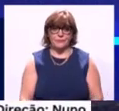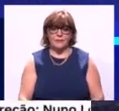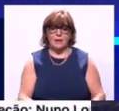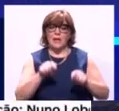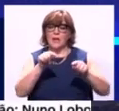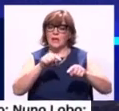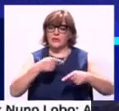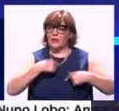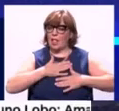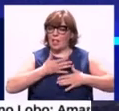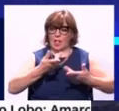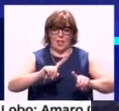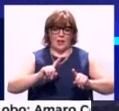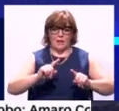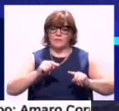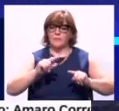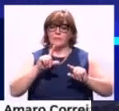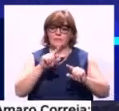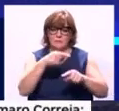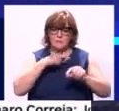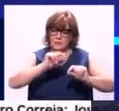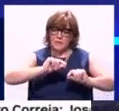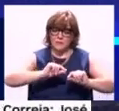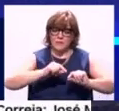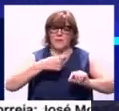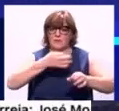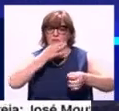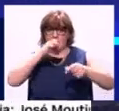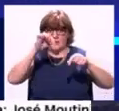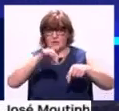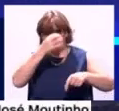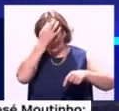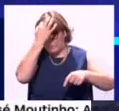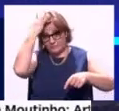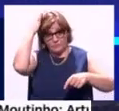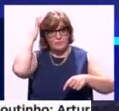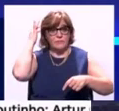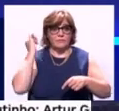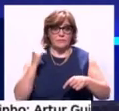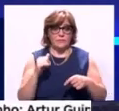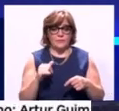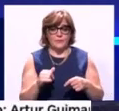É isso que eu não quero. Eu não quero também... Foi falado aqui...